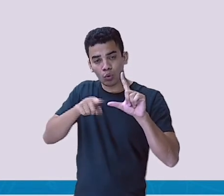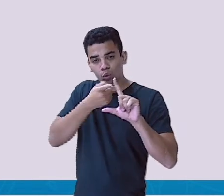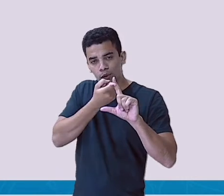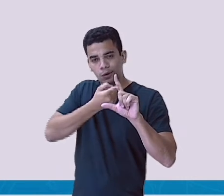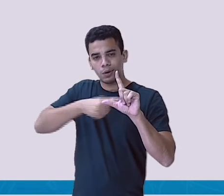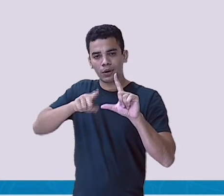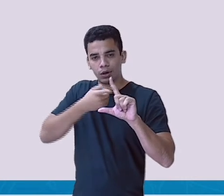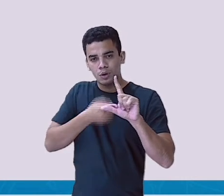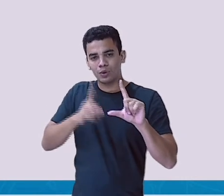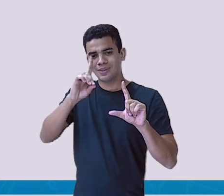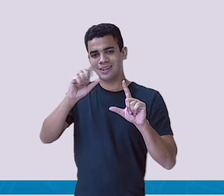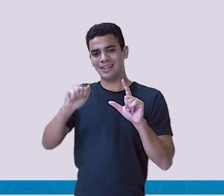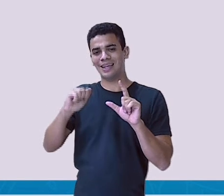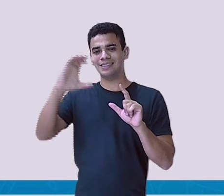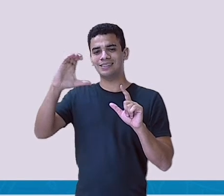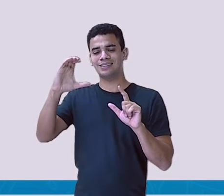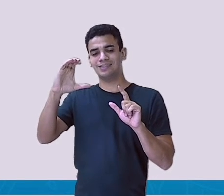DAC.